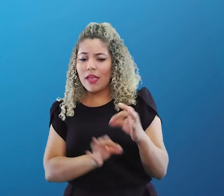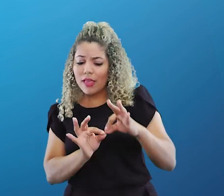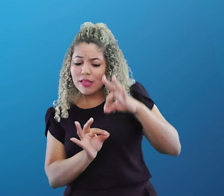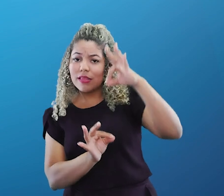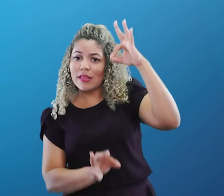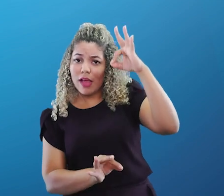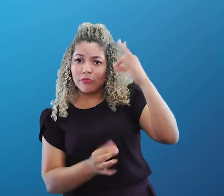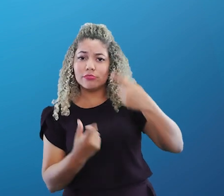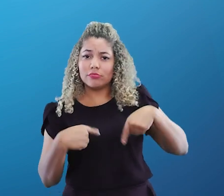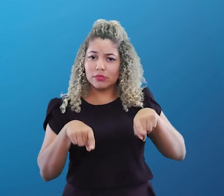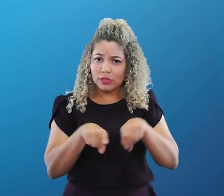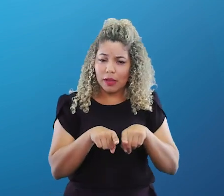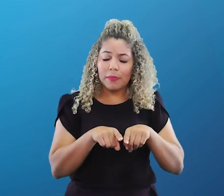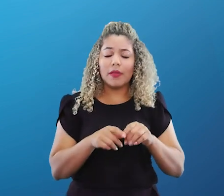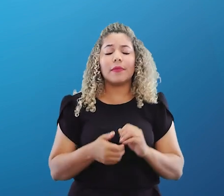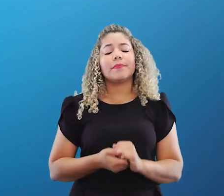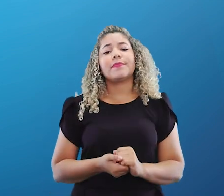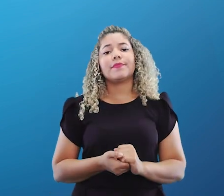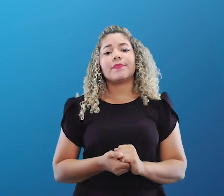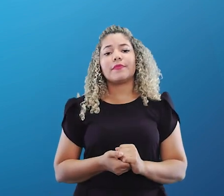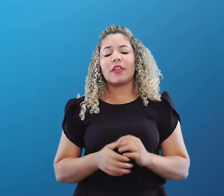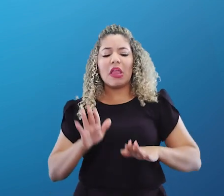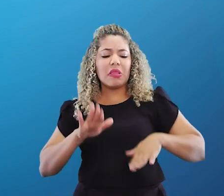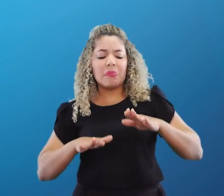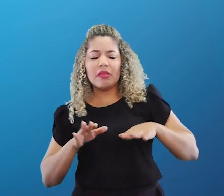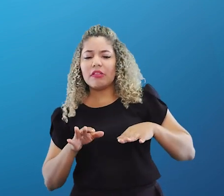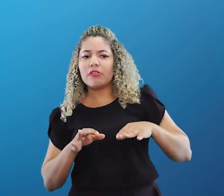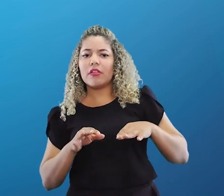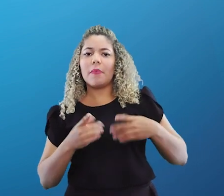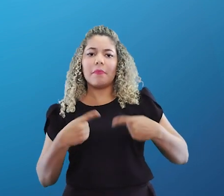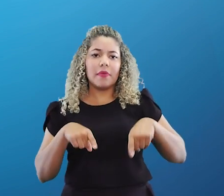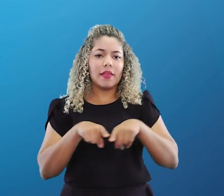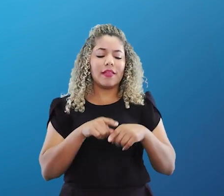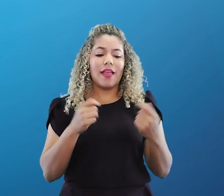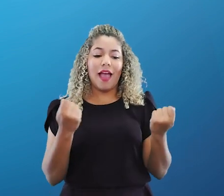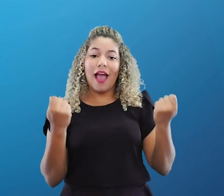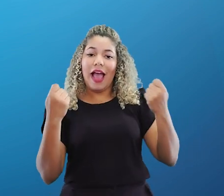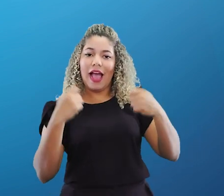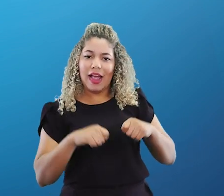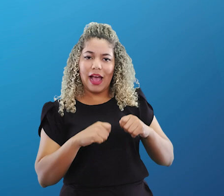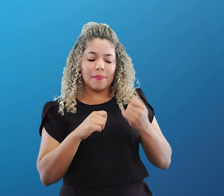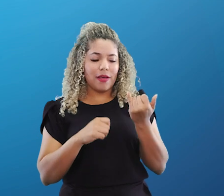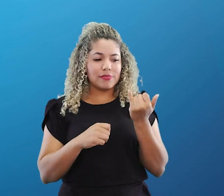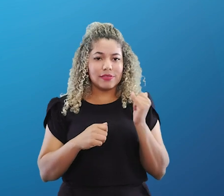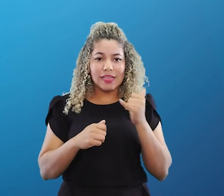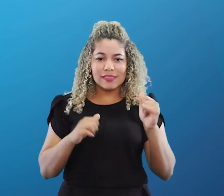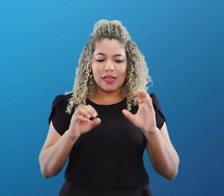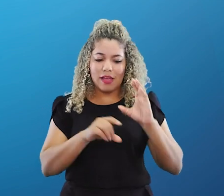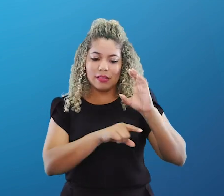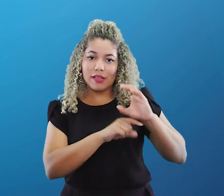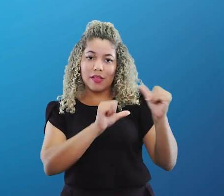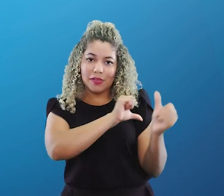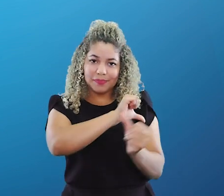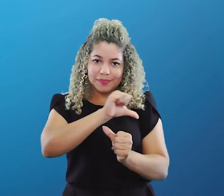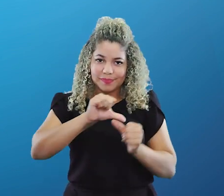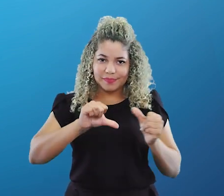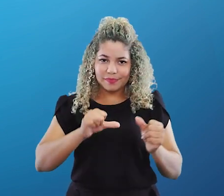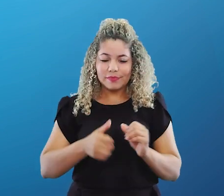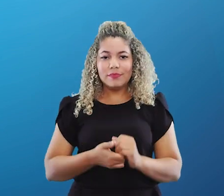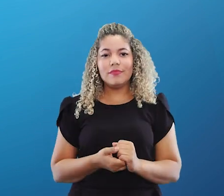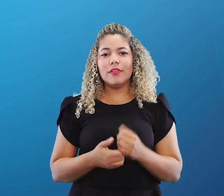altura que ele está. Determinadas alturas vão aumentar a capacidade dessa energia cinética ser